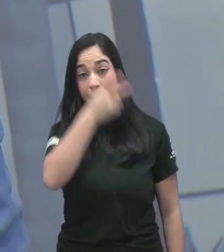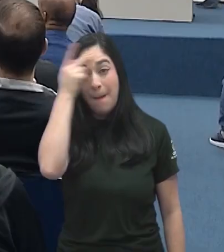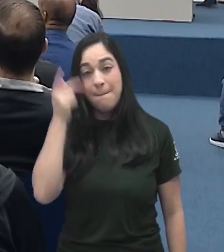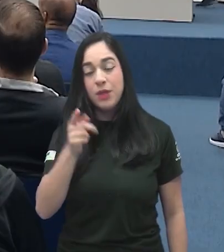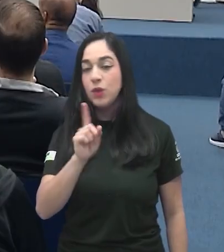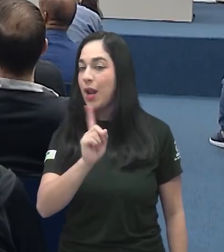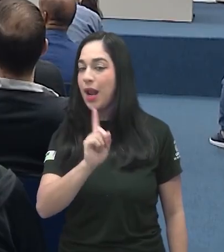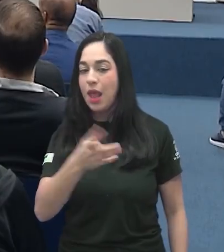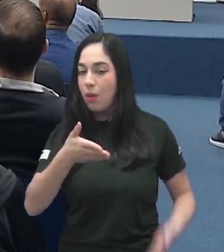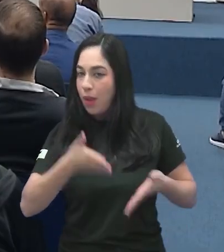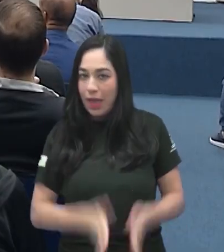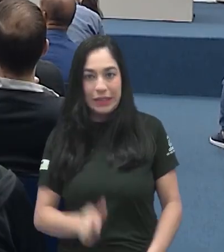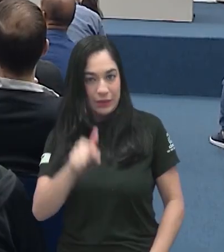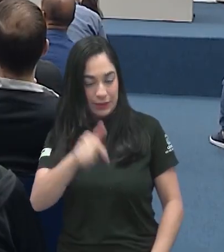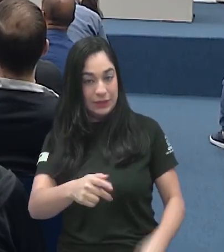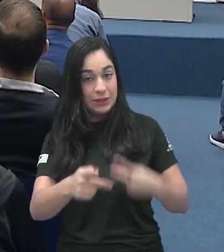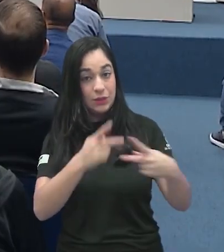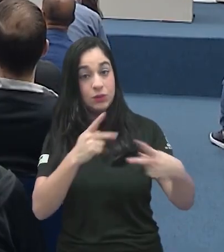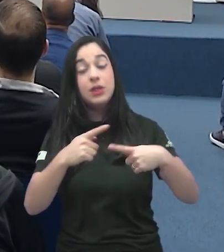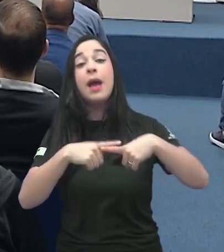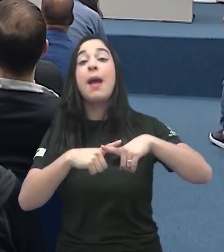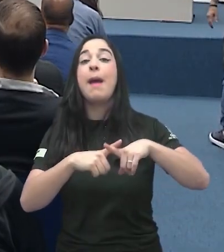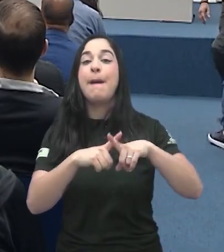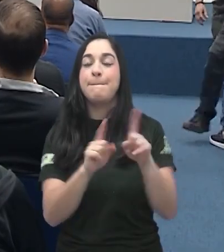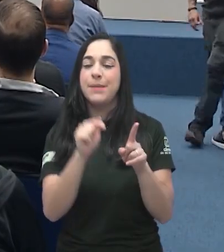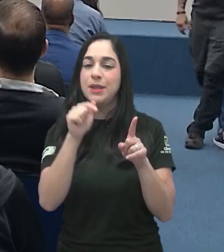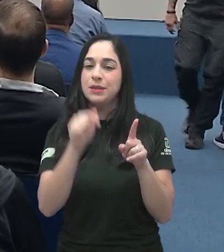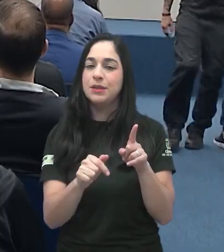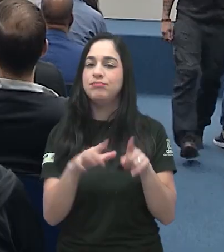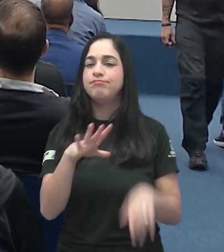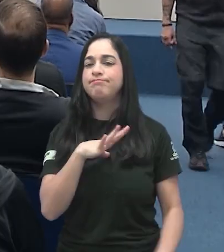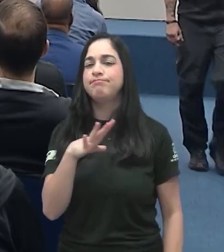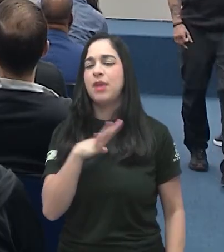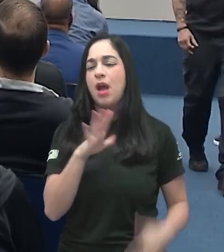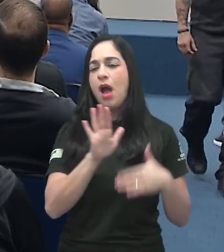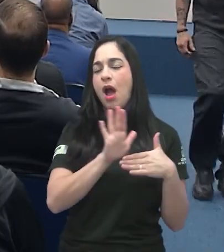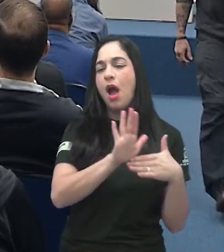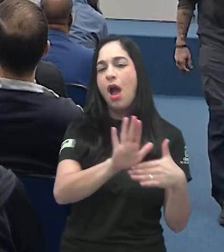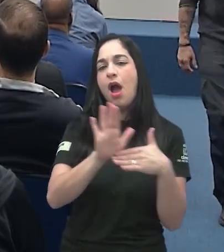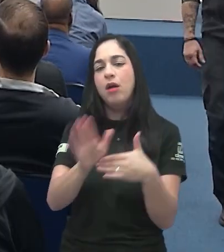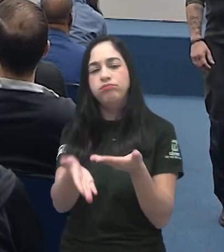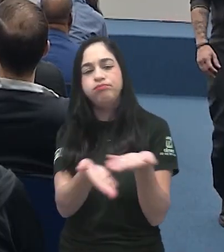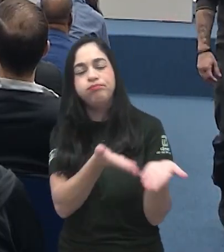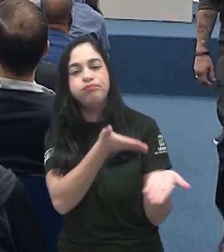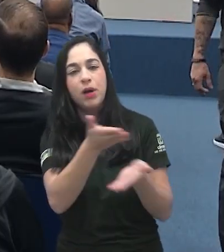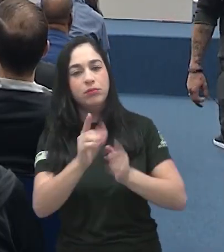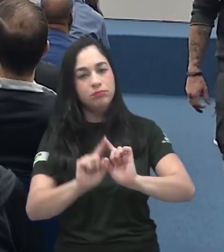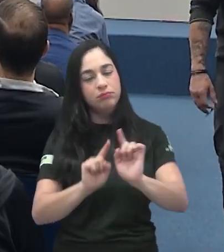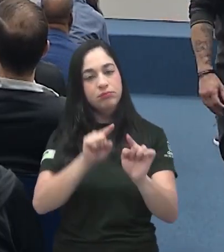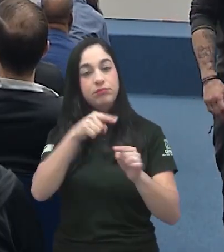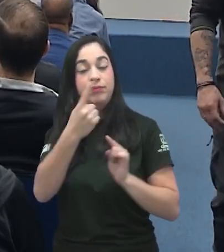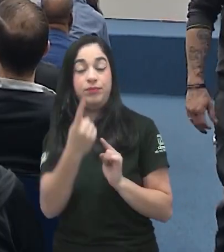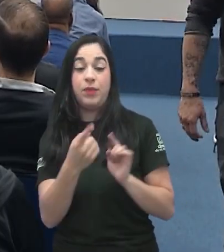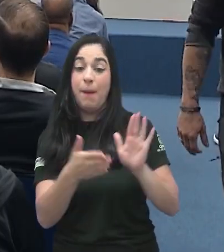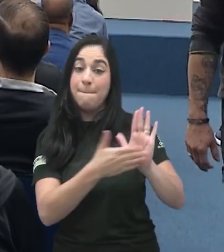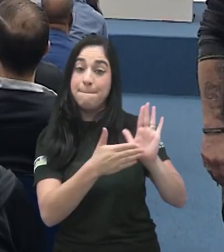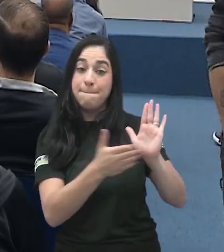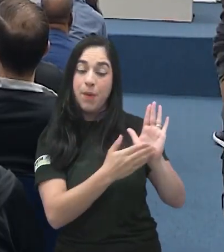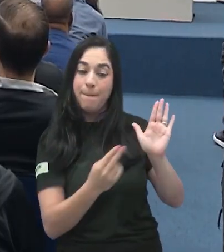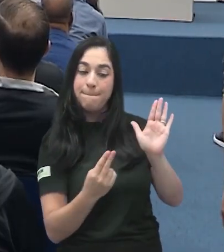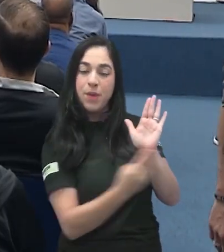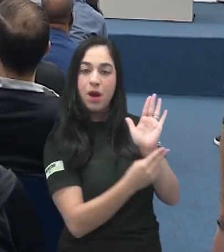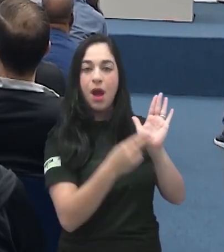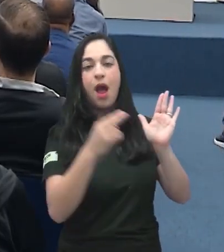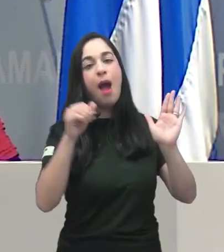região. A honraria, concedida a pessoas não nascidas em São José dos Campos, mas que desempenham um papel de destaque